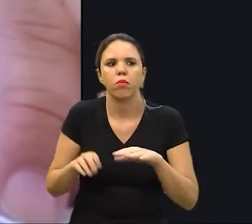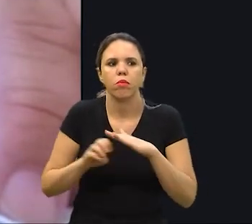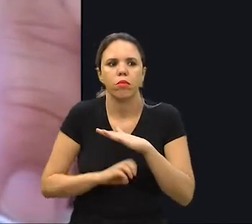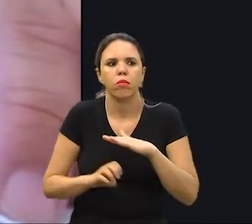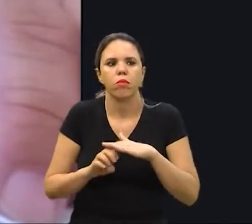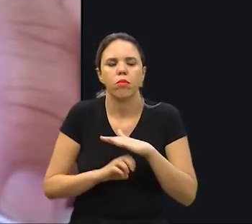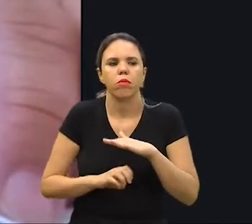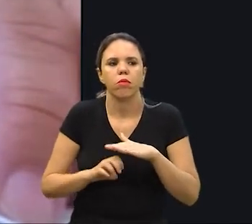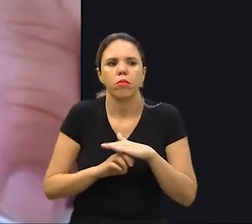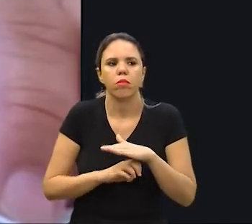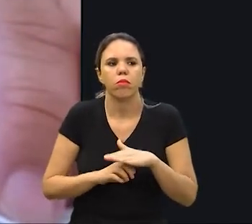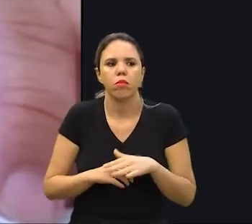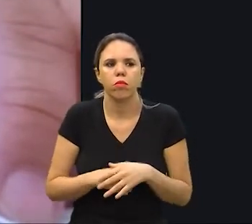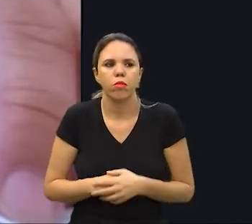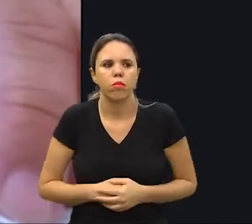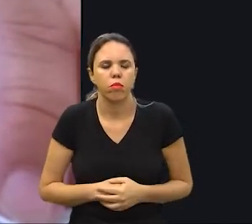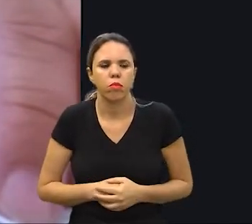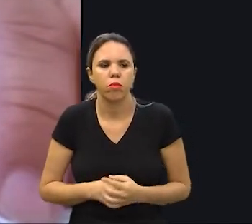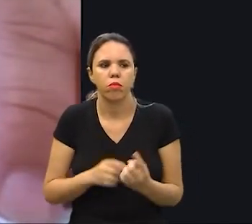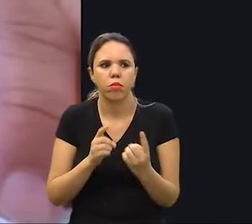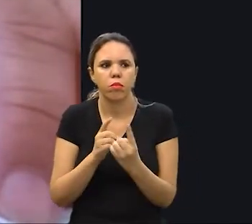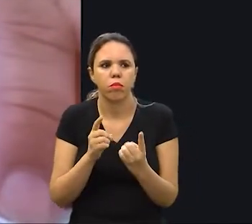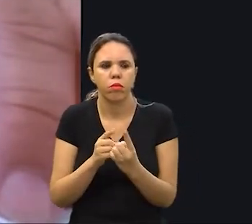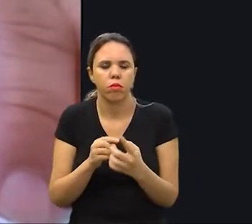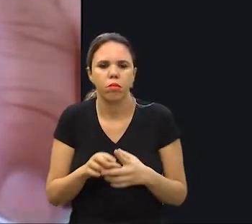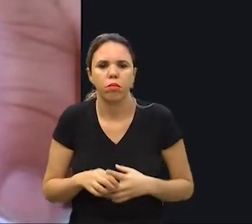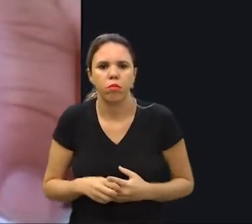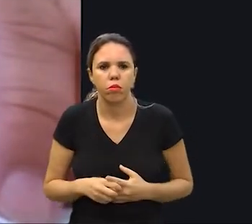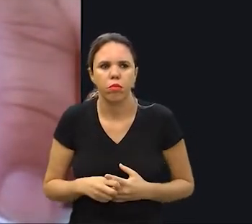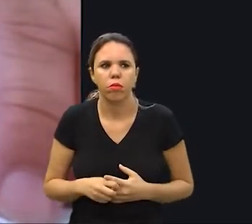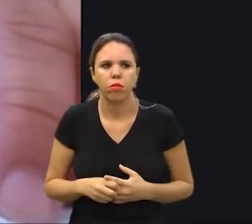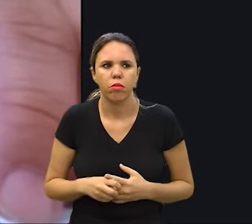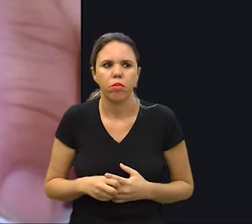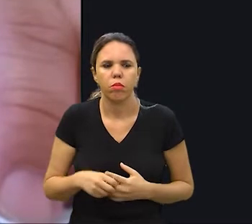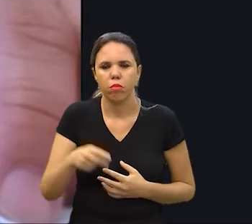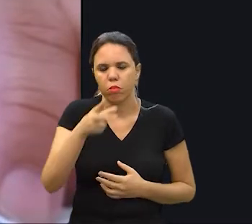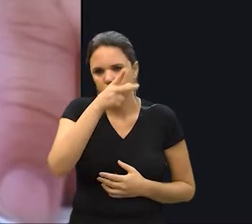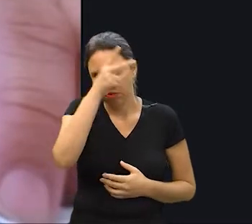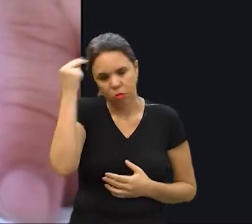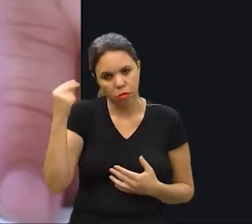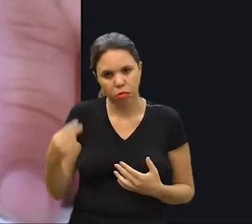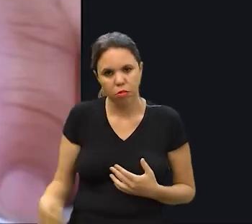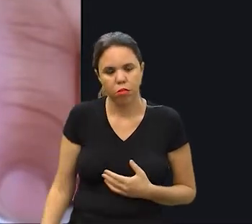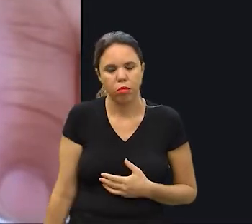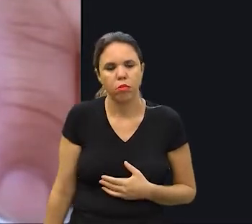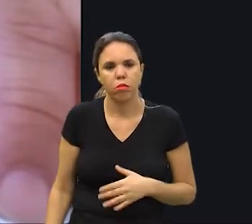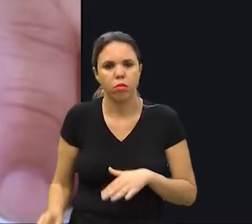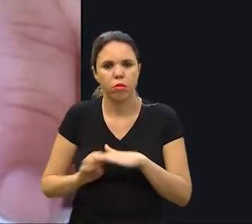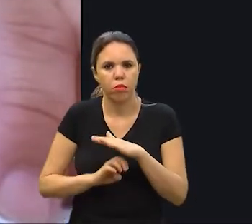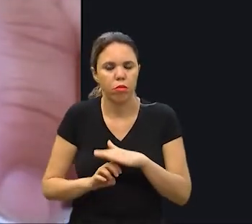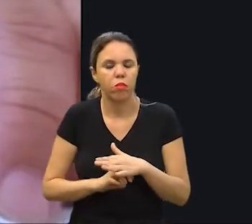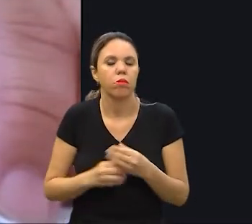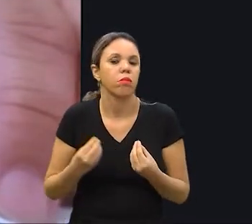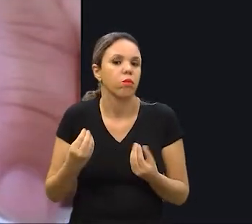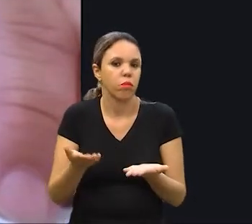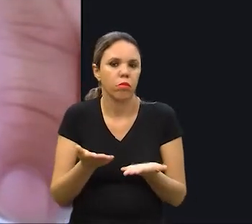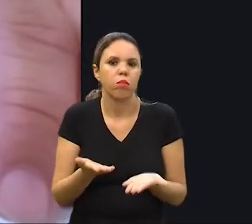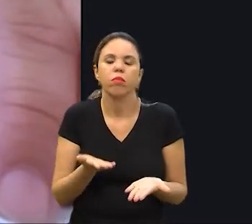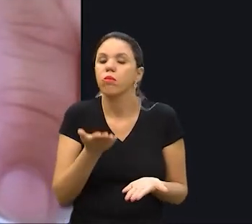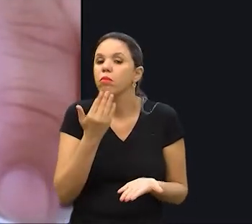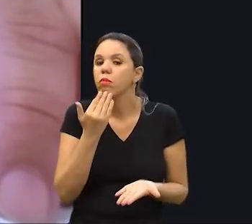para empresas que prestam, né, serviço para a prefeitura? A empresa que